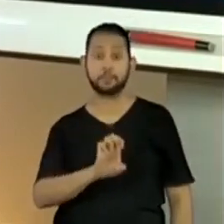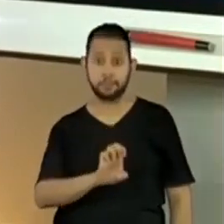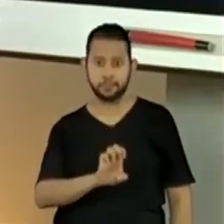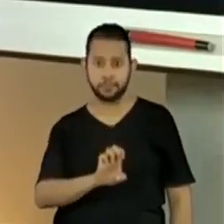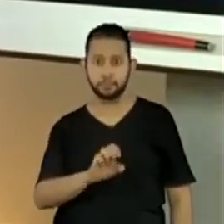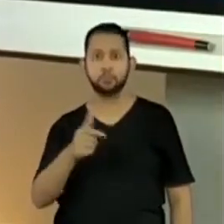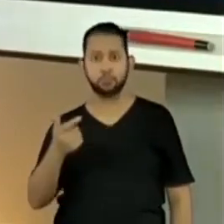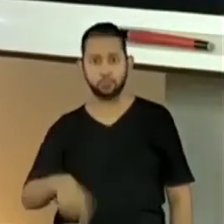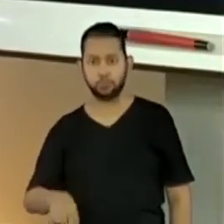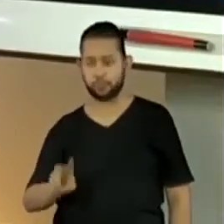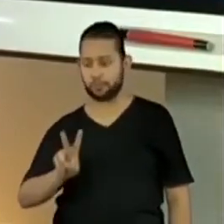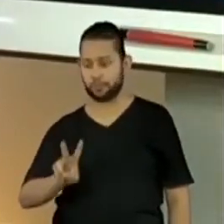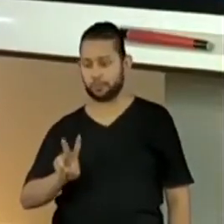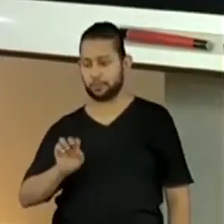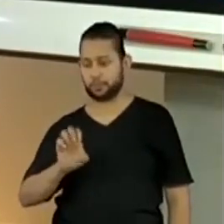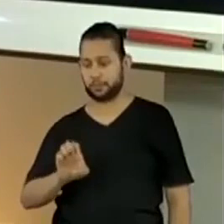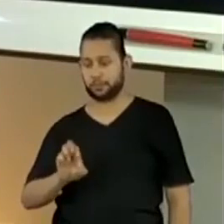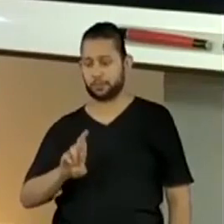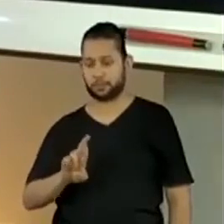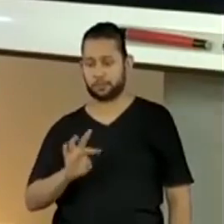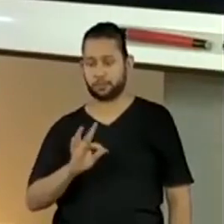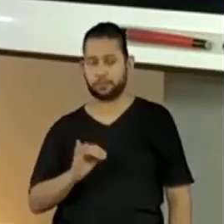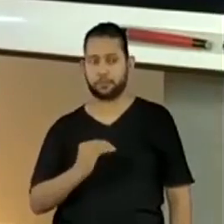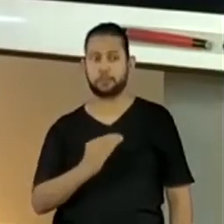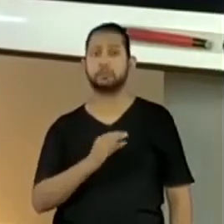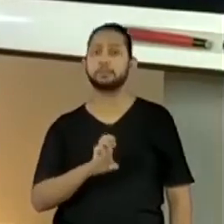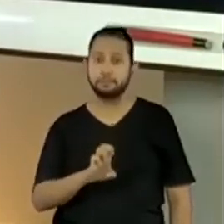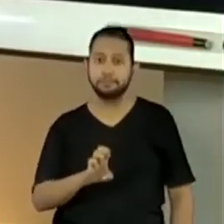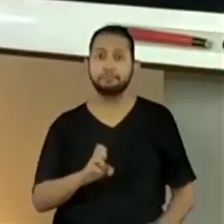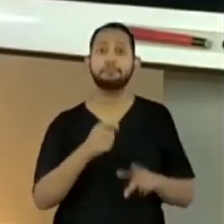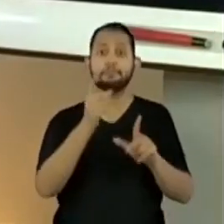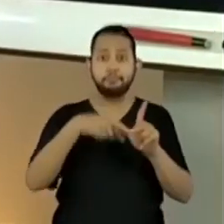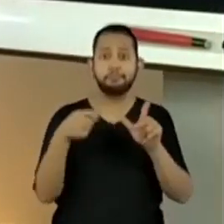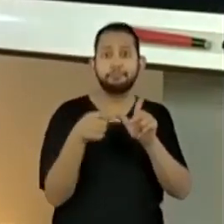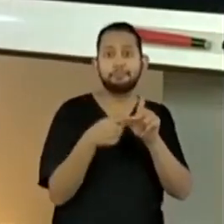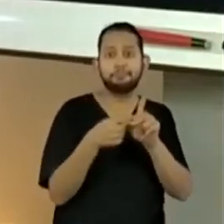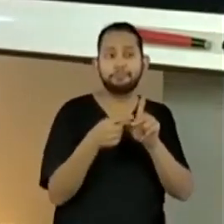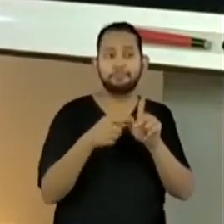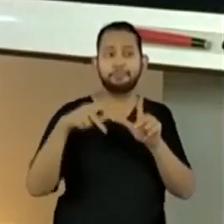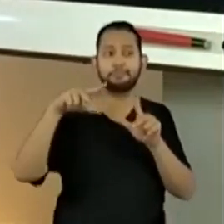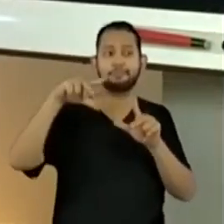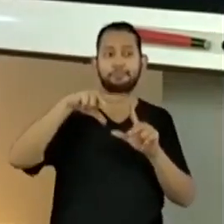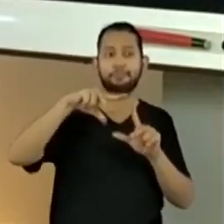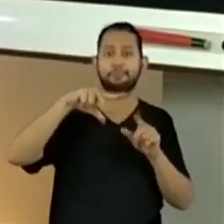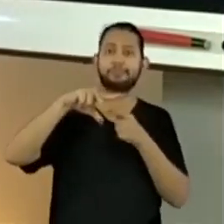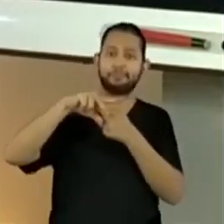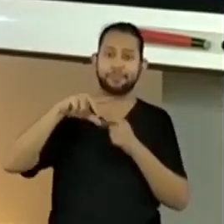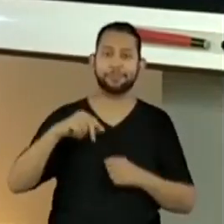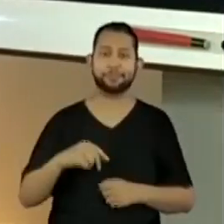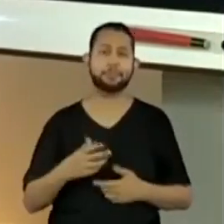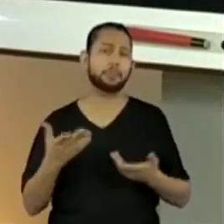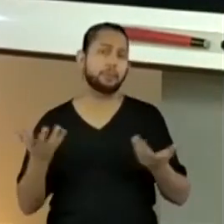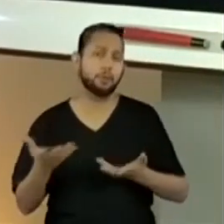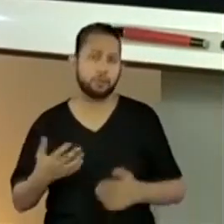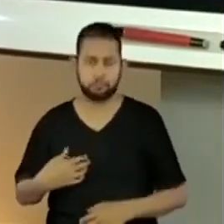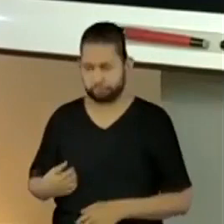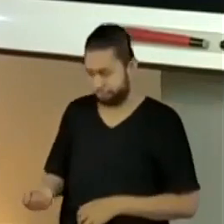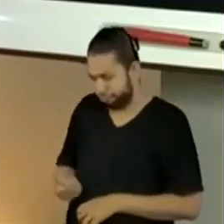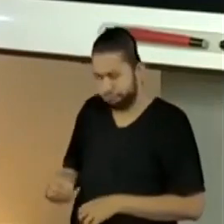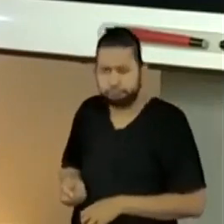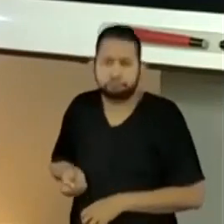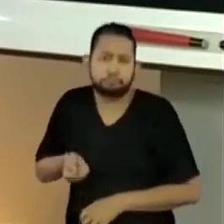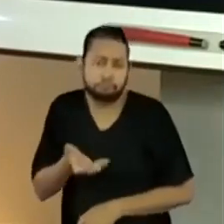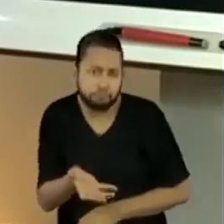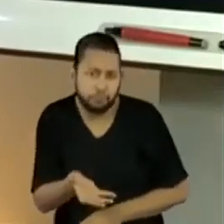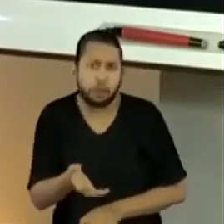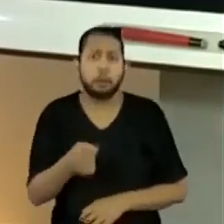questão. Aqui, eu estou mostrando essas características numa figura que eu